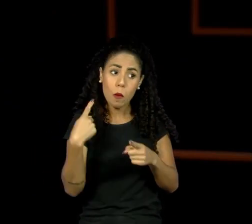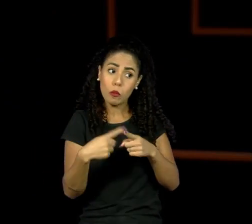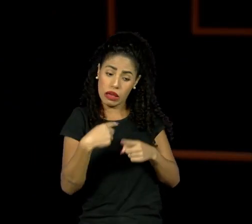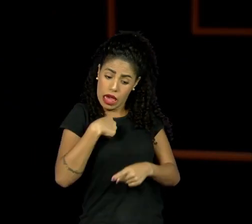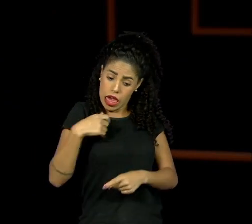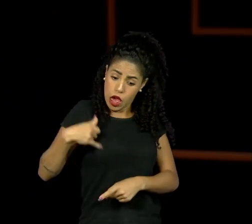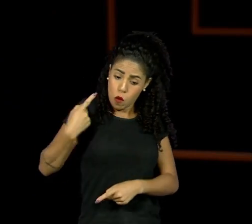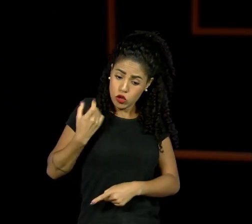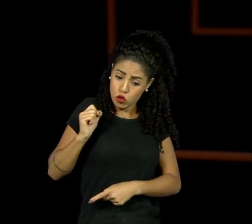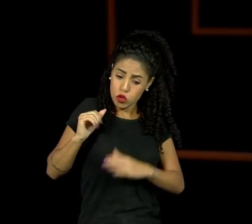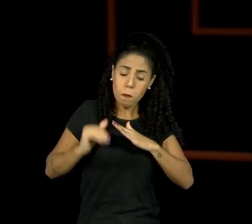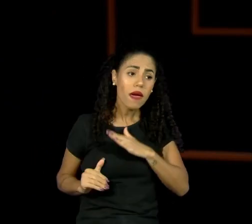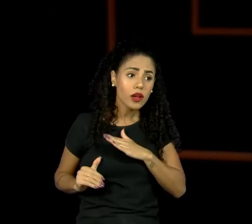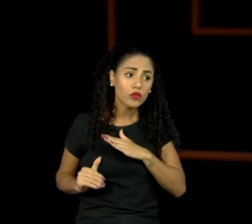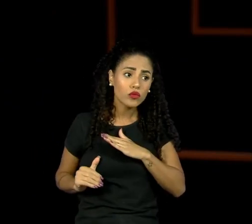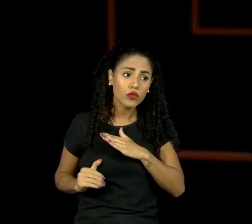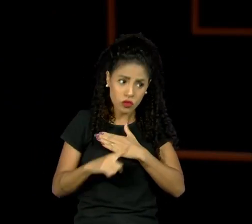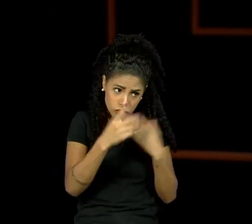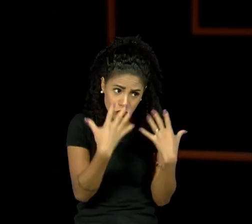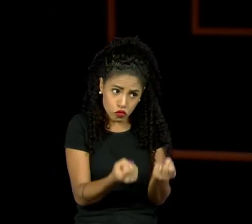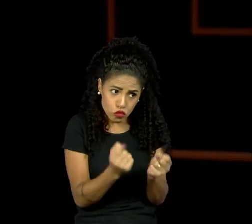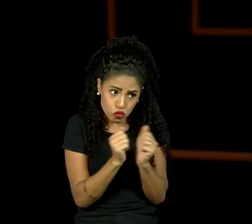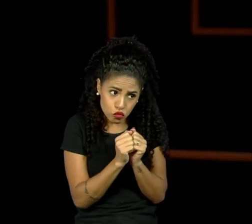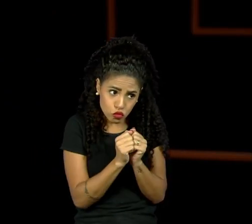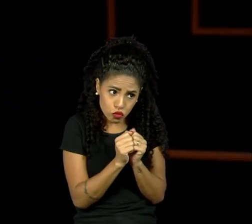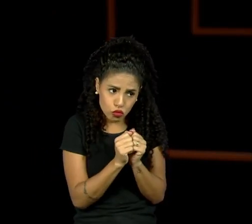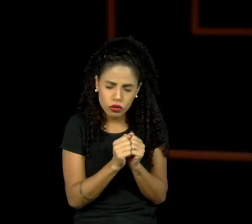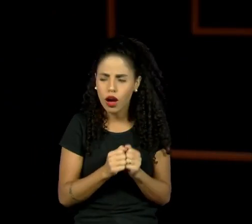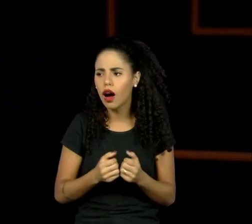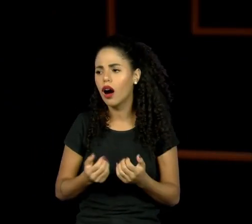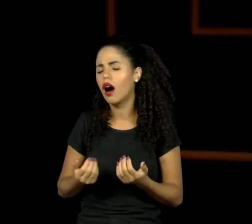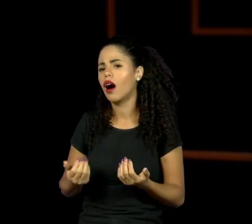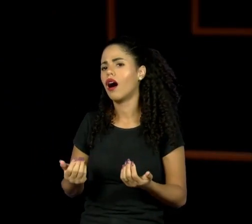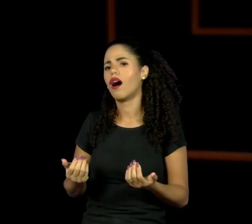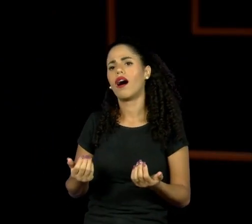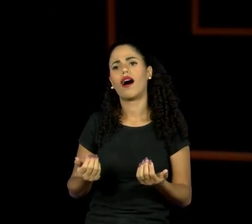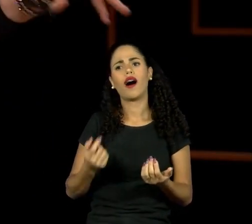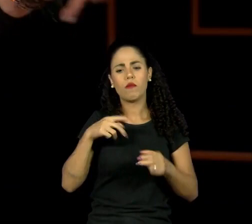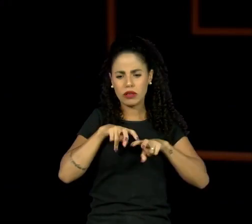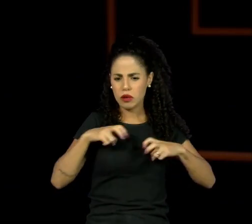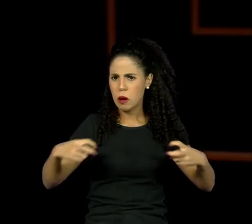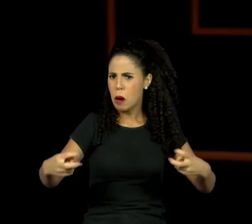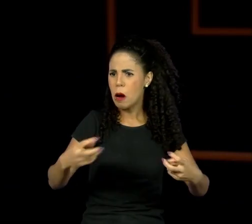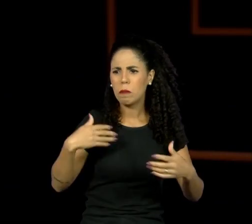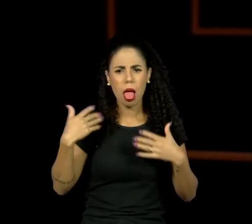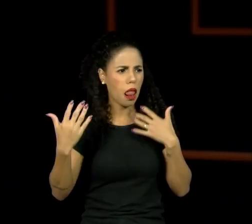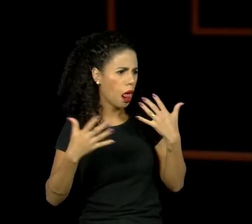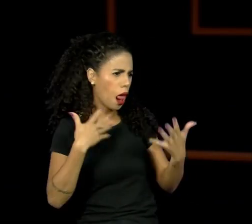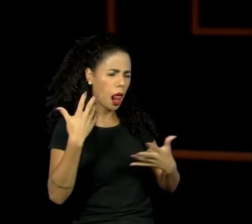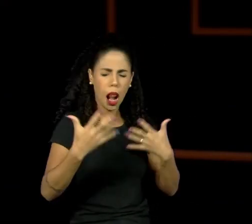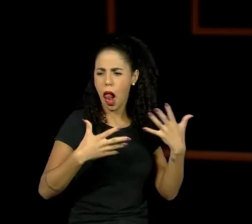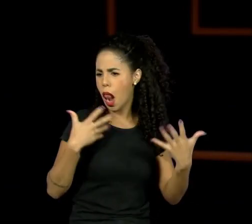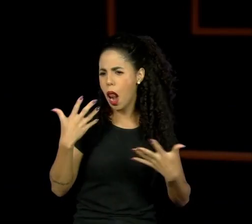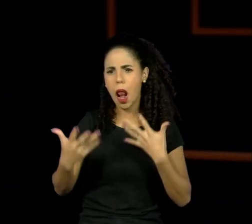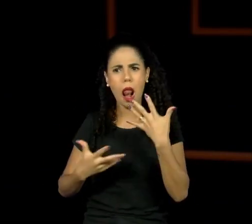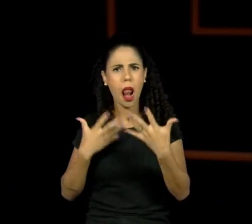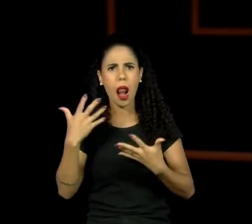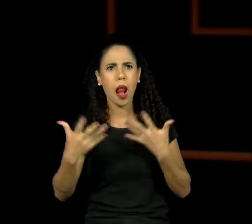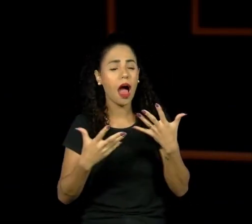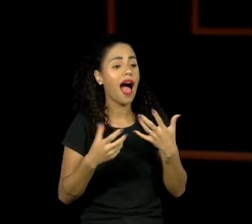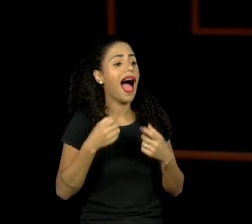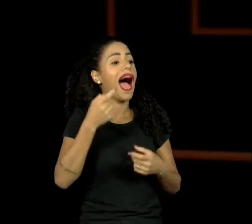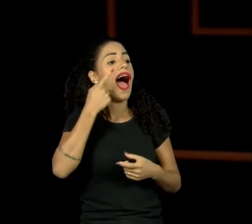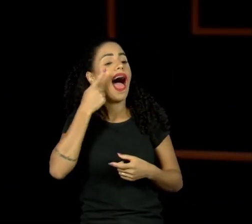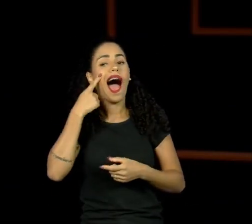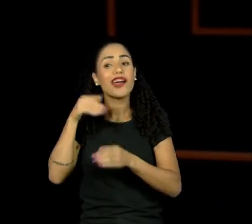eu sou menor de idade e vai começar. Nossa, virou uma loucura a mesa, todo mundo... Aí o Garcia